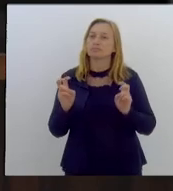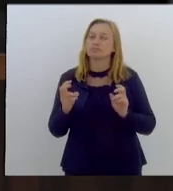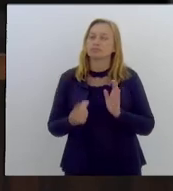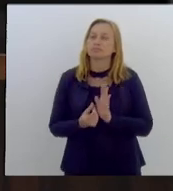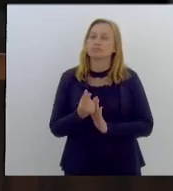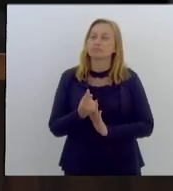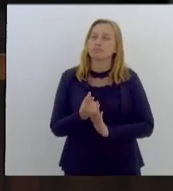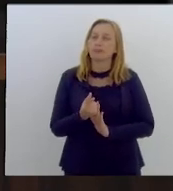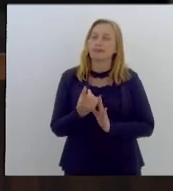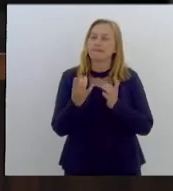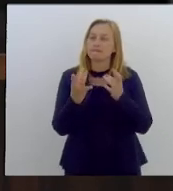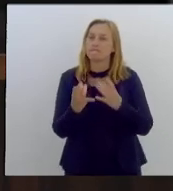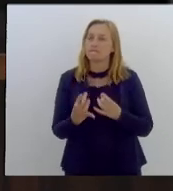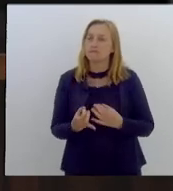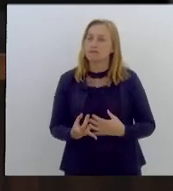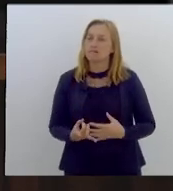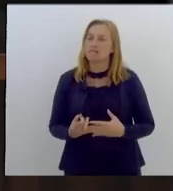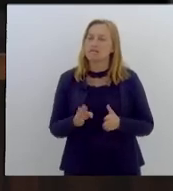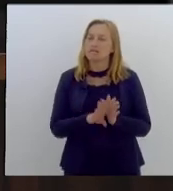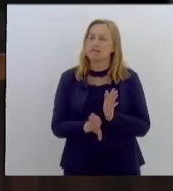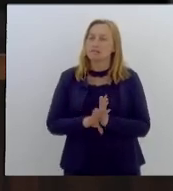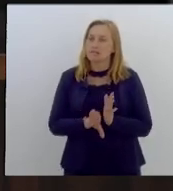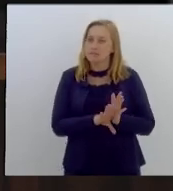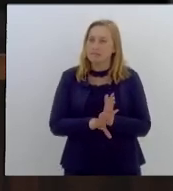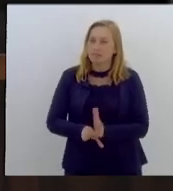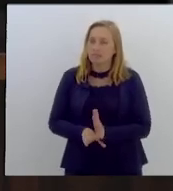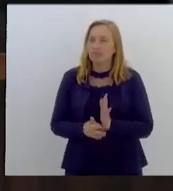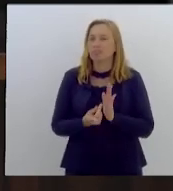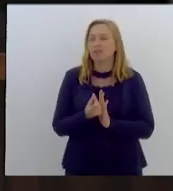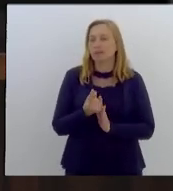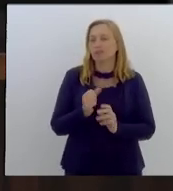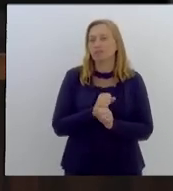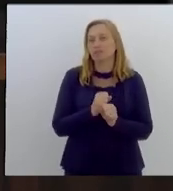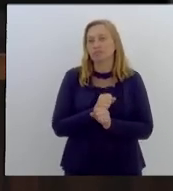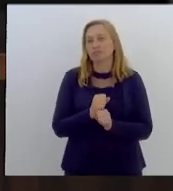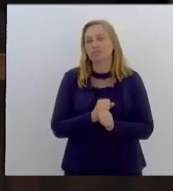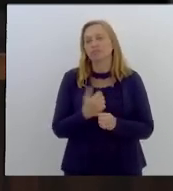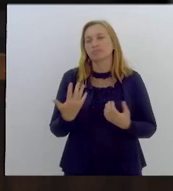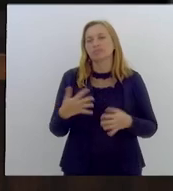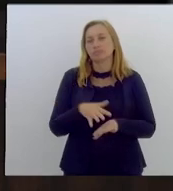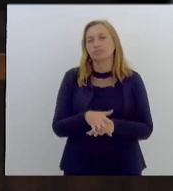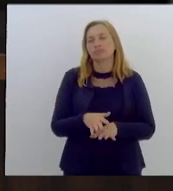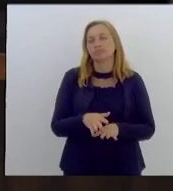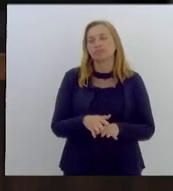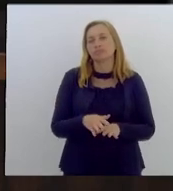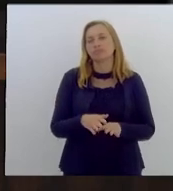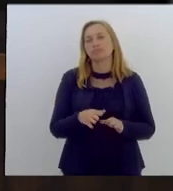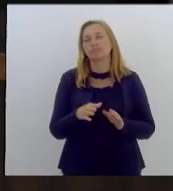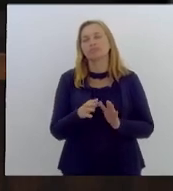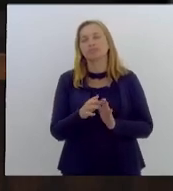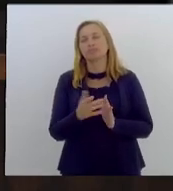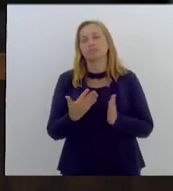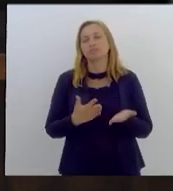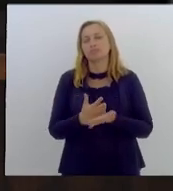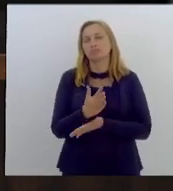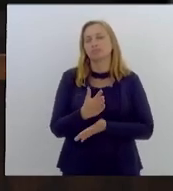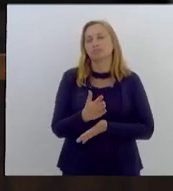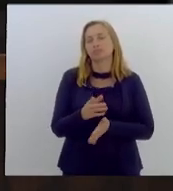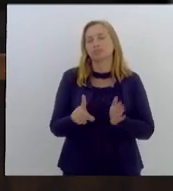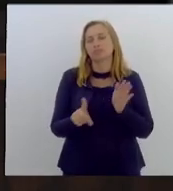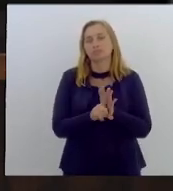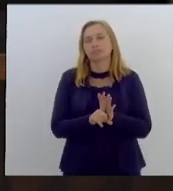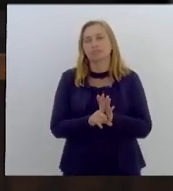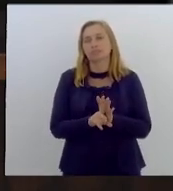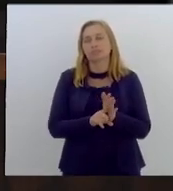respectivos detalhes, detalhamento de despesas do orçamento anual, em decorrência de inclusão, modificação por emenda parlamentar, aprovação da lei de revisão de 23 do plano